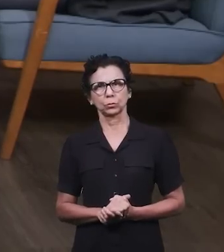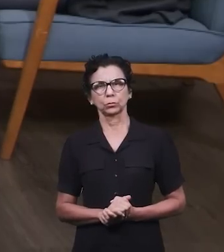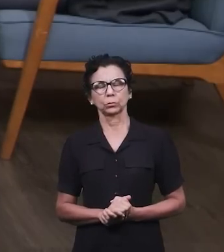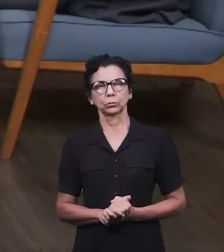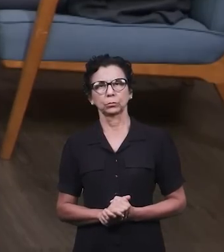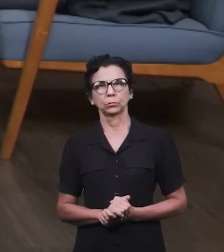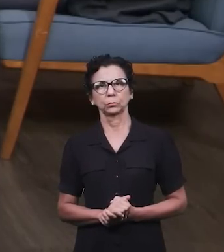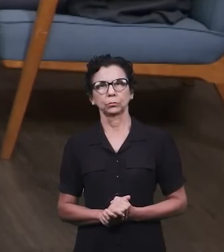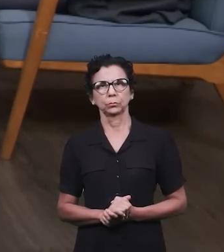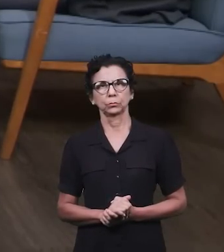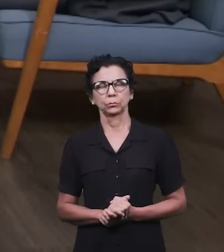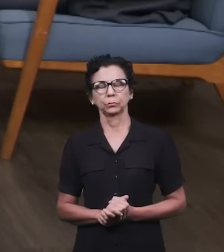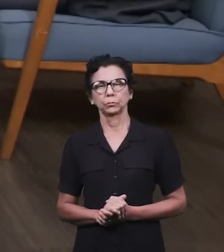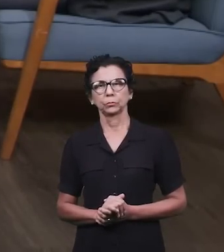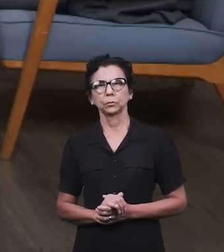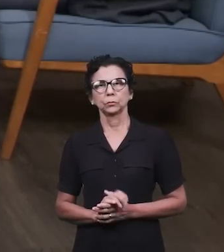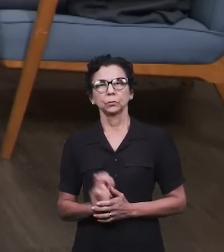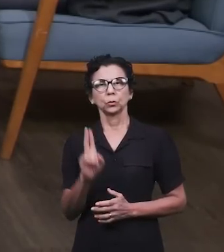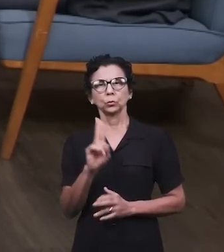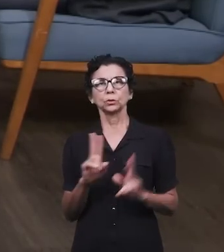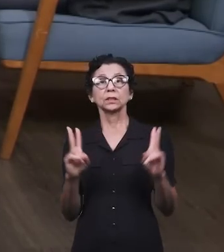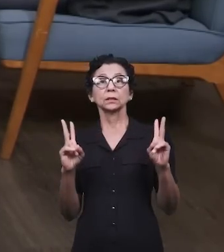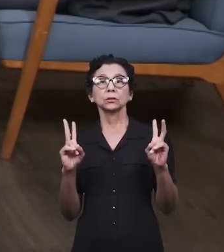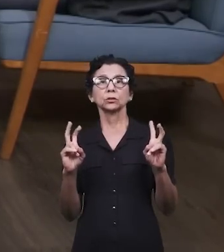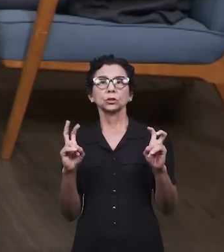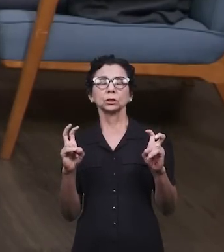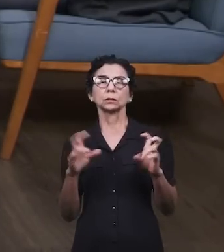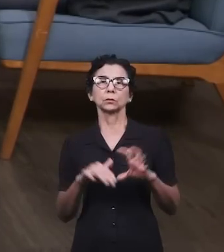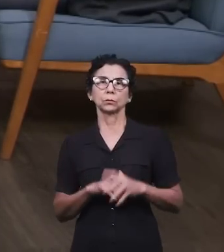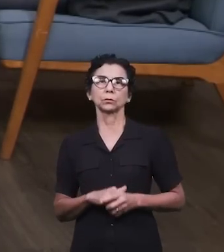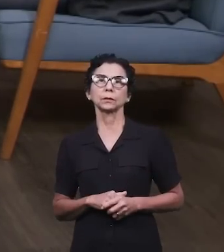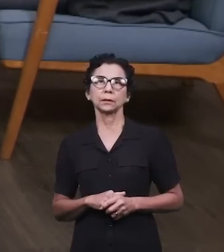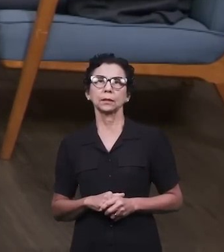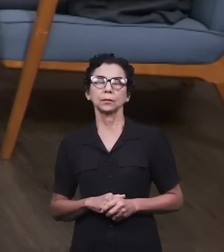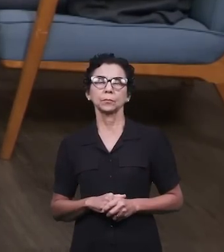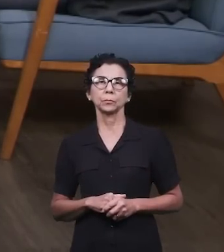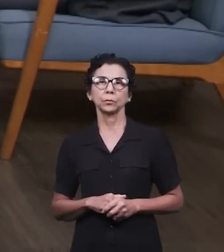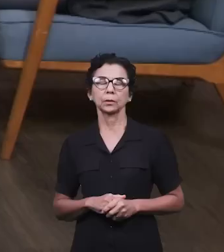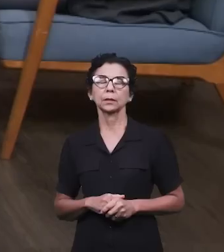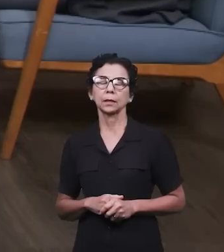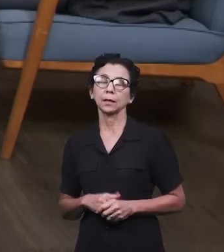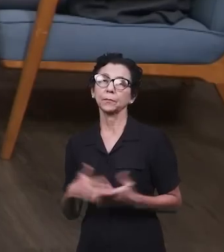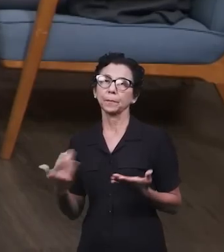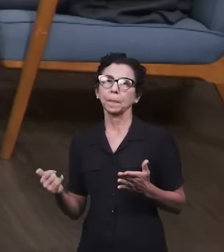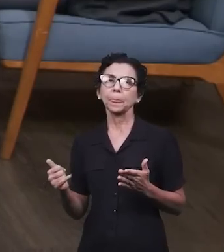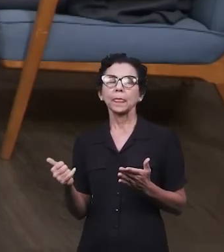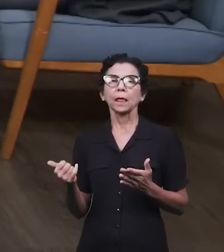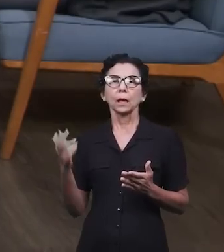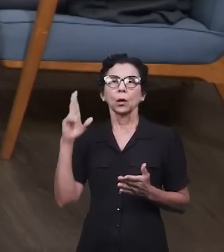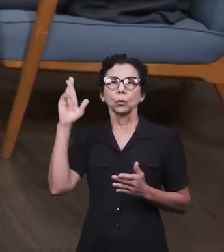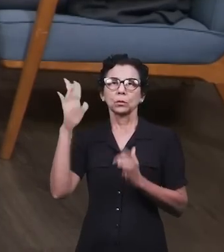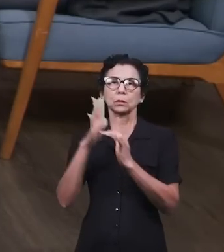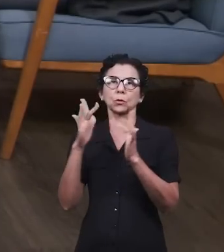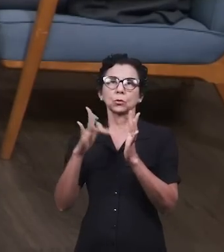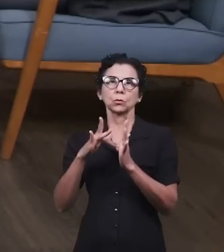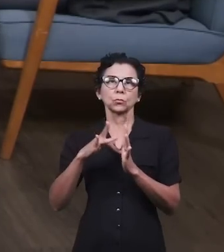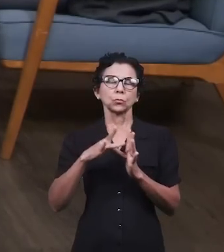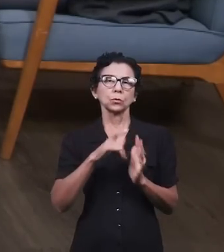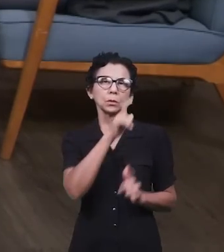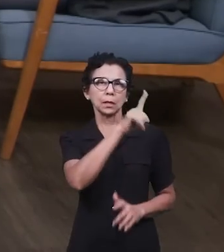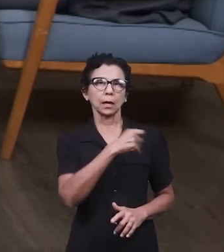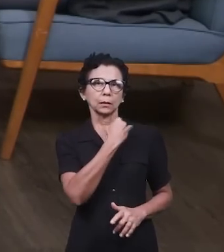utiliza, repito, dirigido pelo Senhor Jesus, ouvindo Jesus foi citando, foi falando, né? E ele